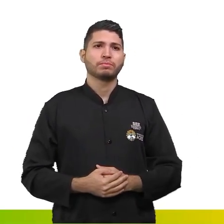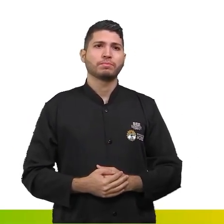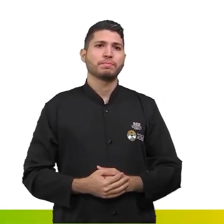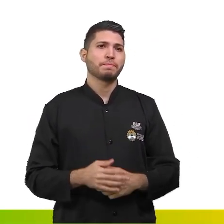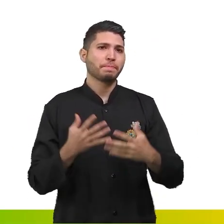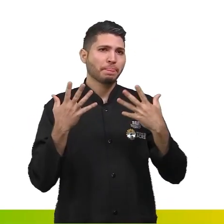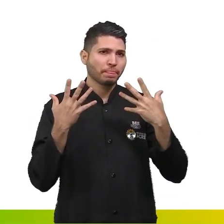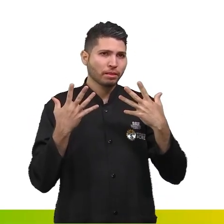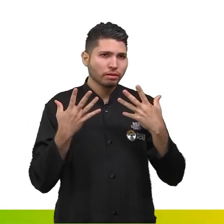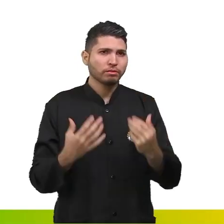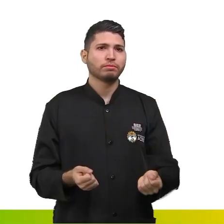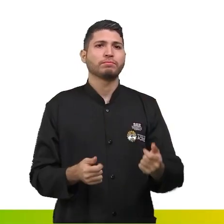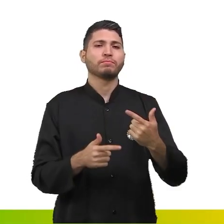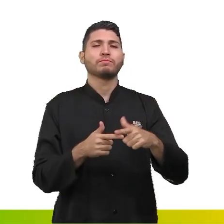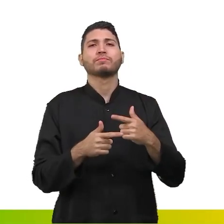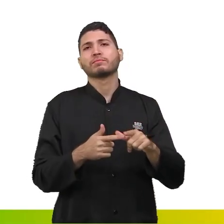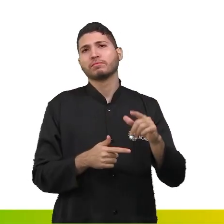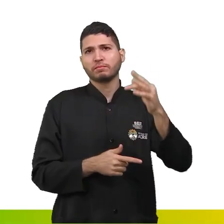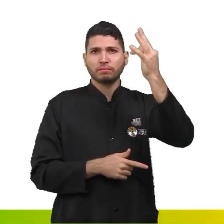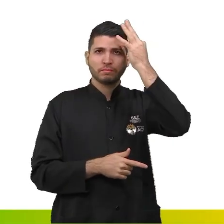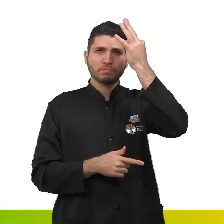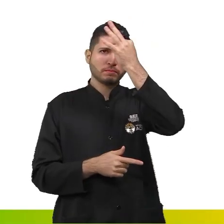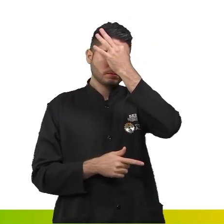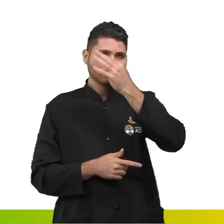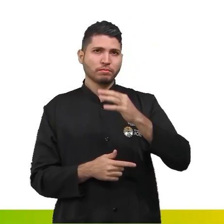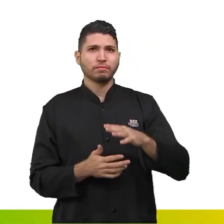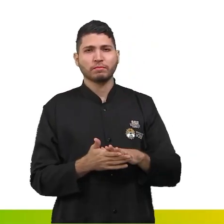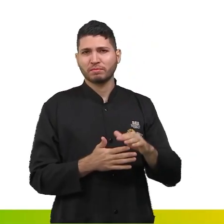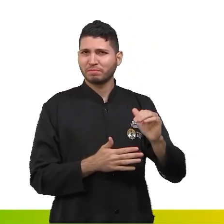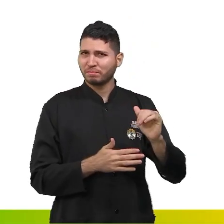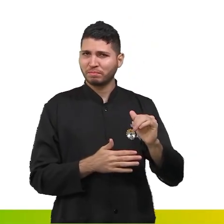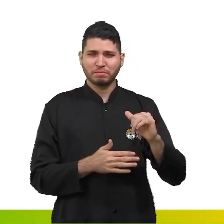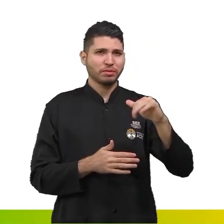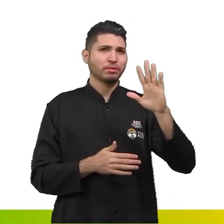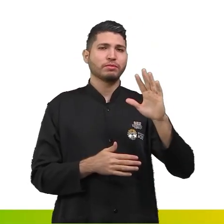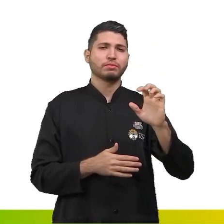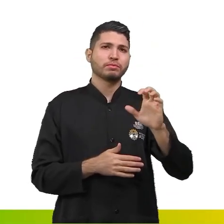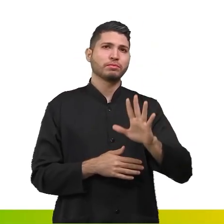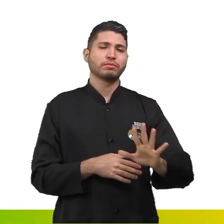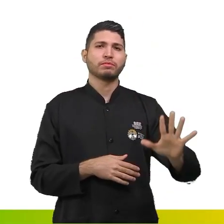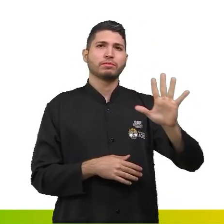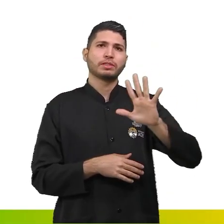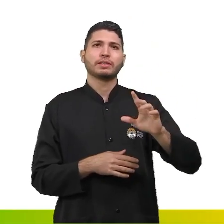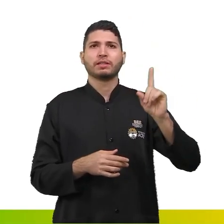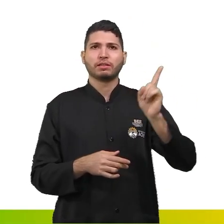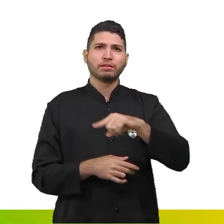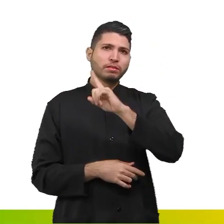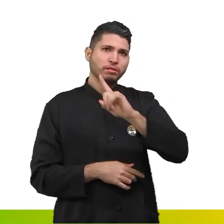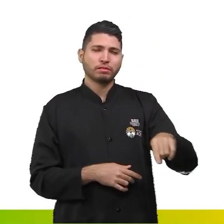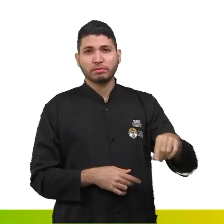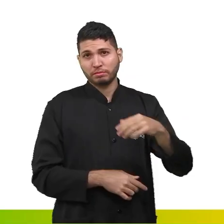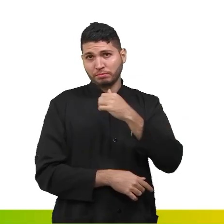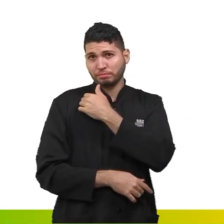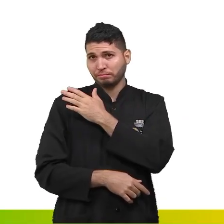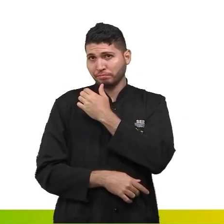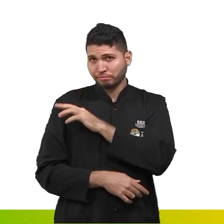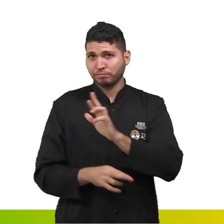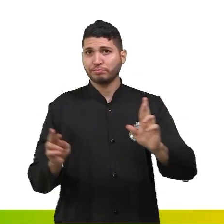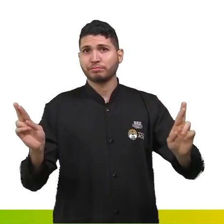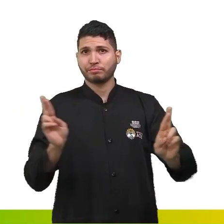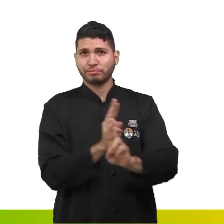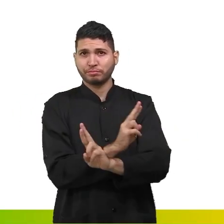reconhecer problemas filosóficos para além do eixo europeu e desconstruir preconceitos